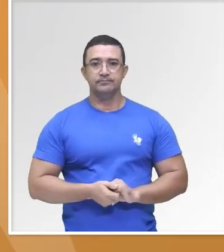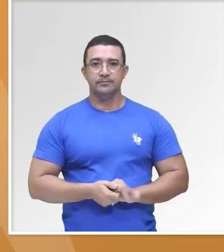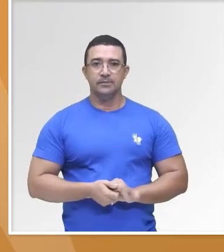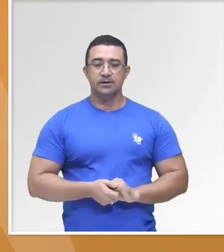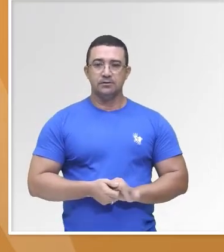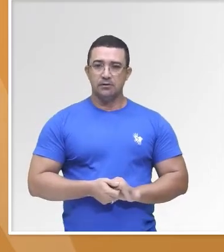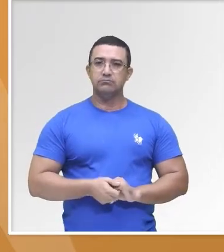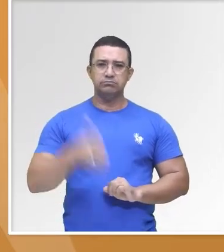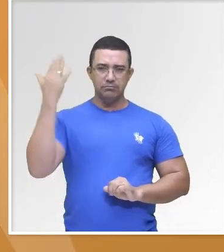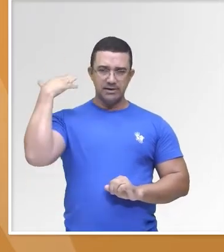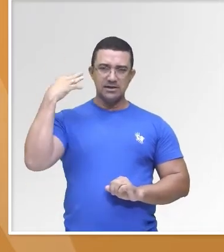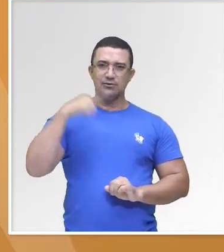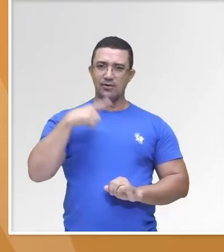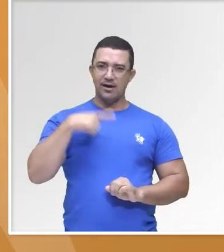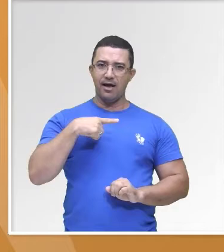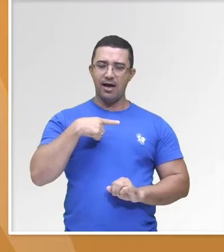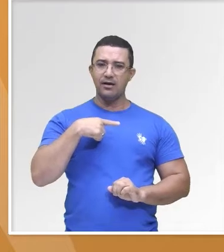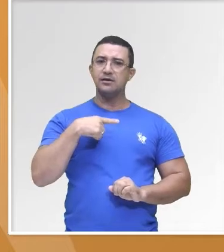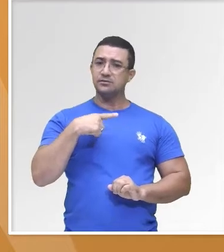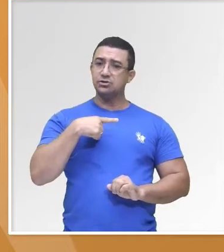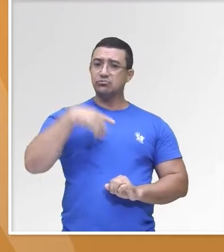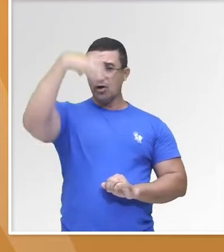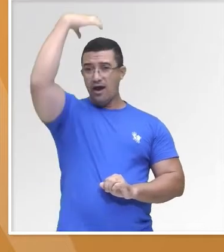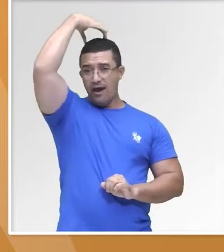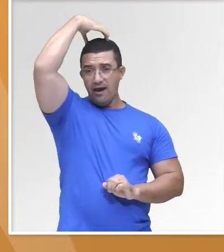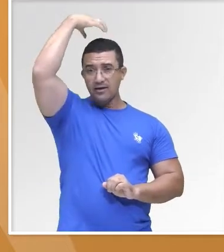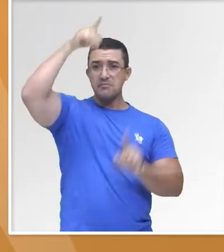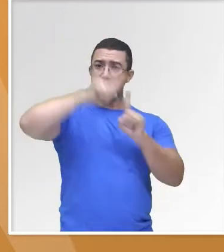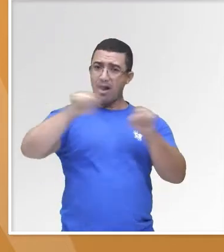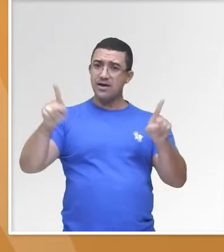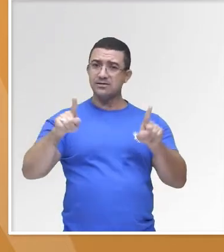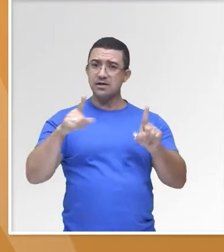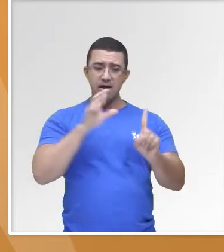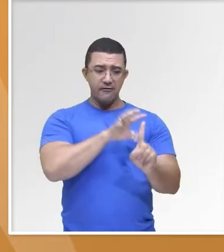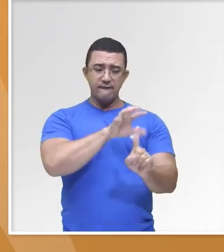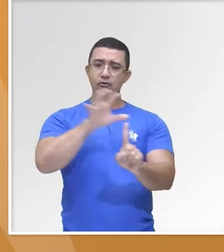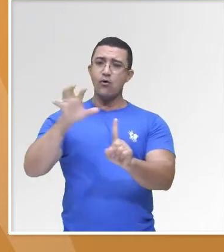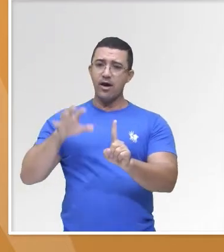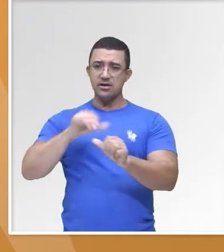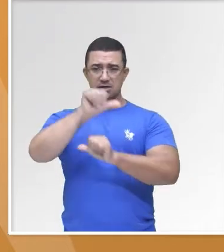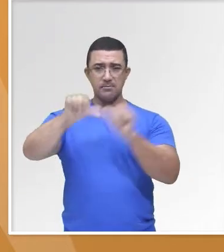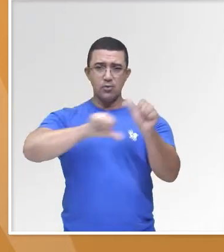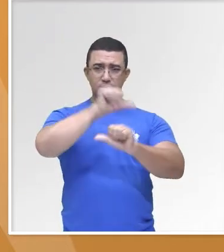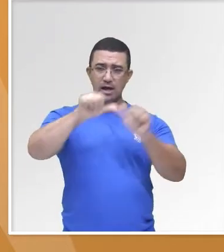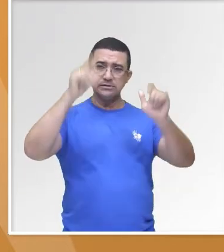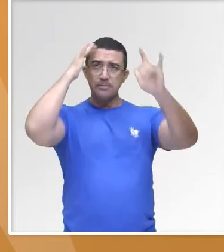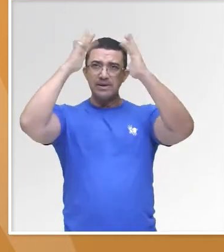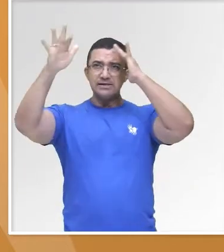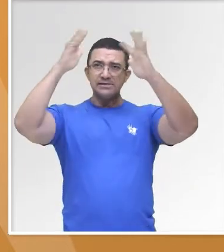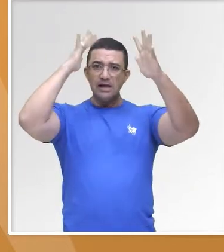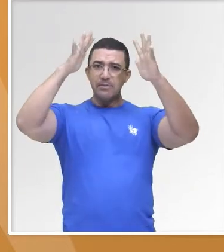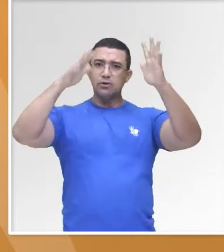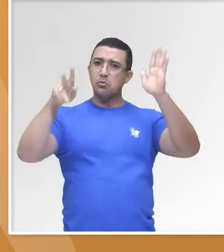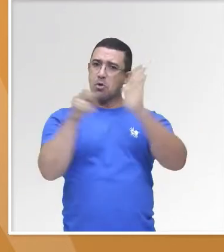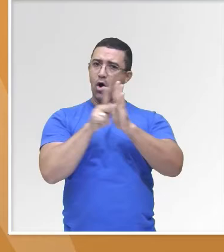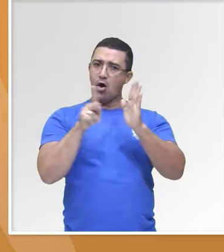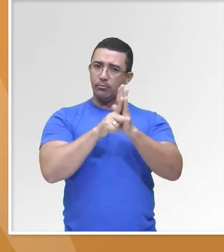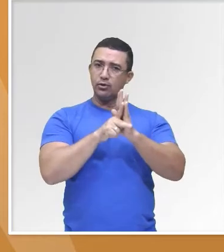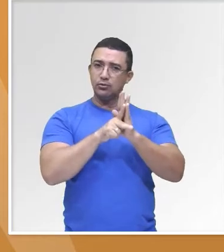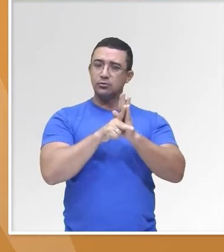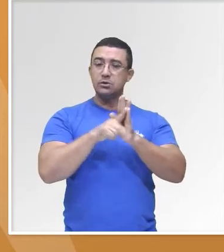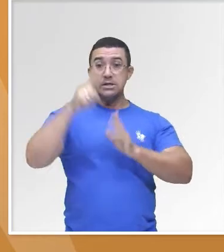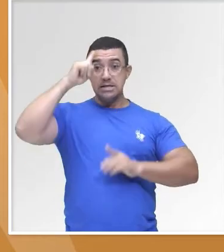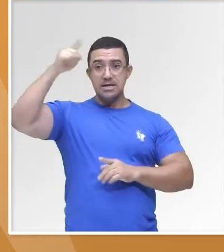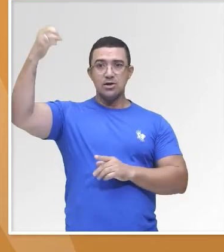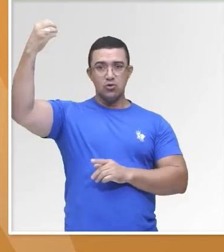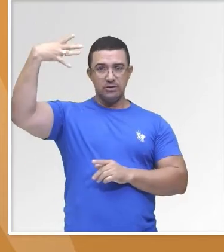porém, eles se inspiraram seu governo nas mudanças trazidas pelo pensamento iluminista.